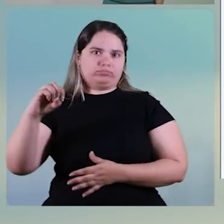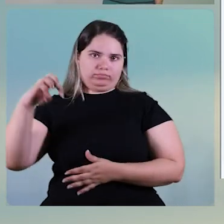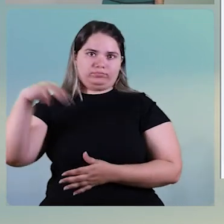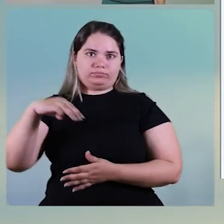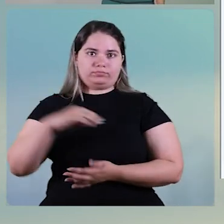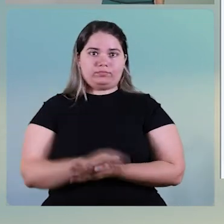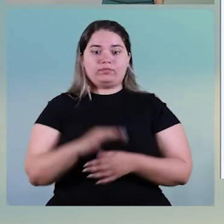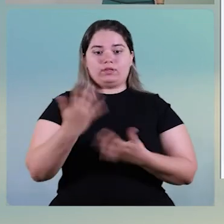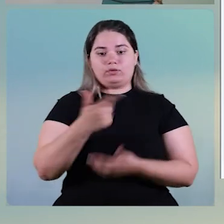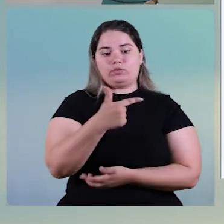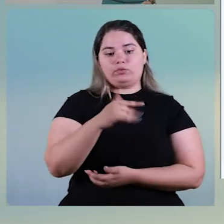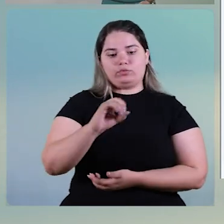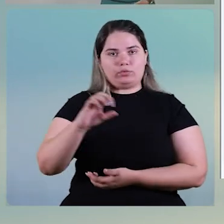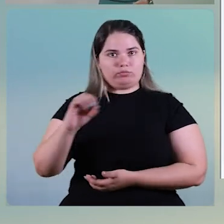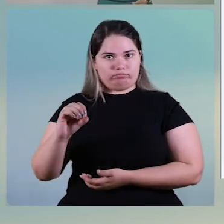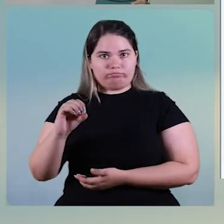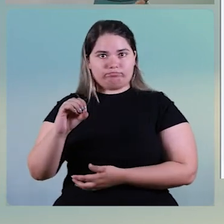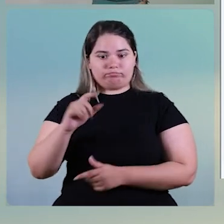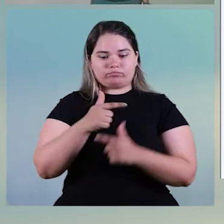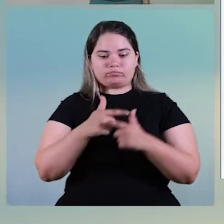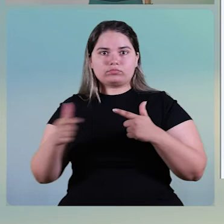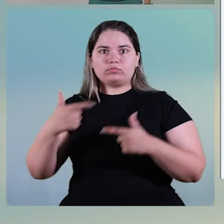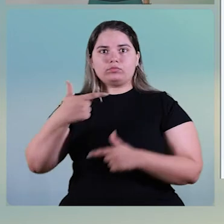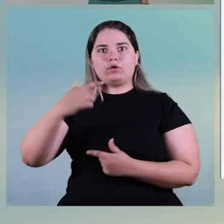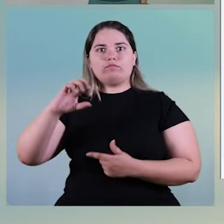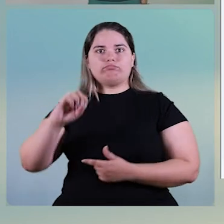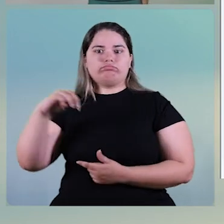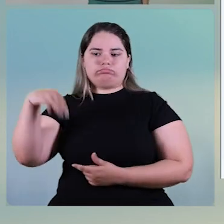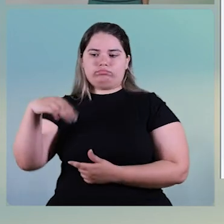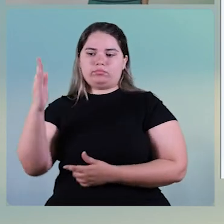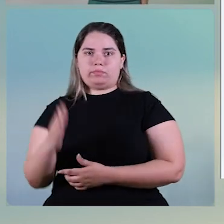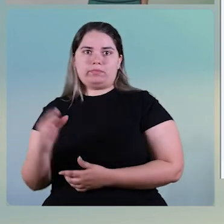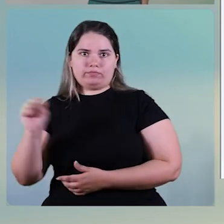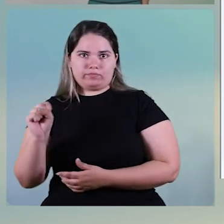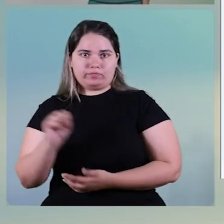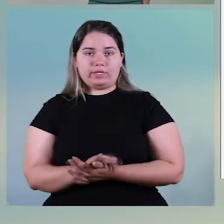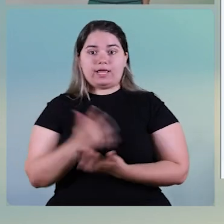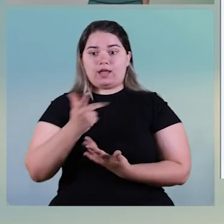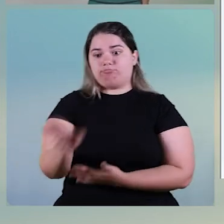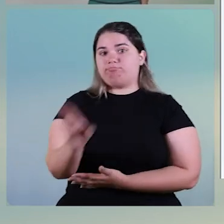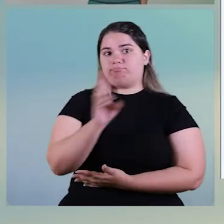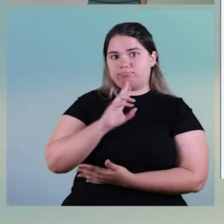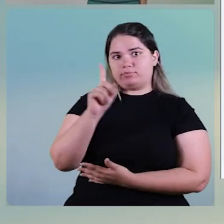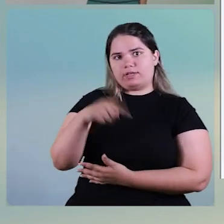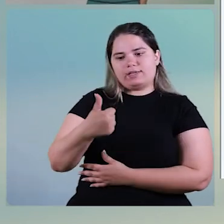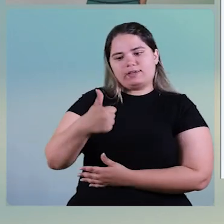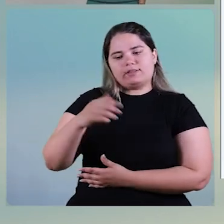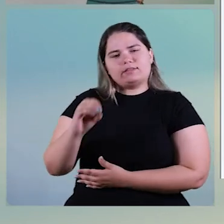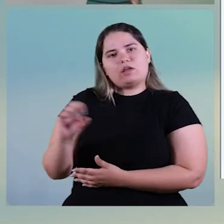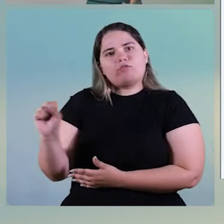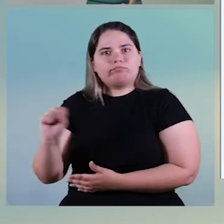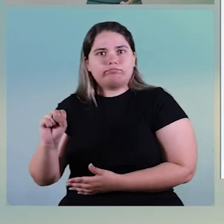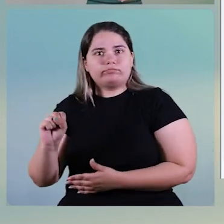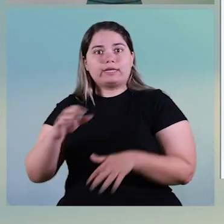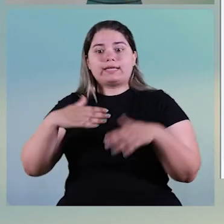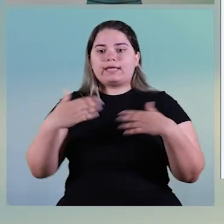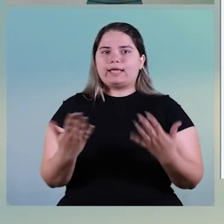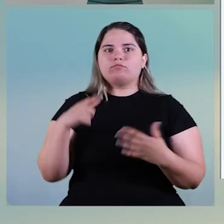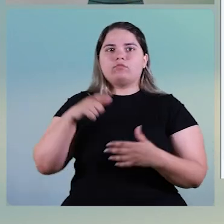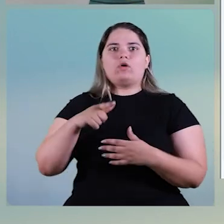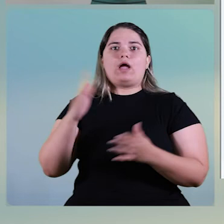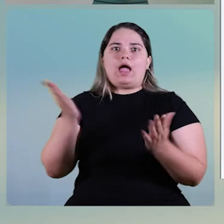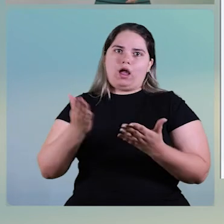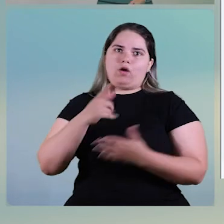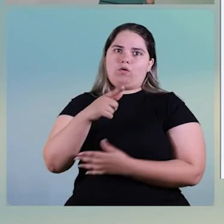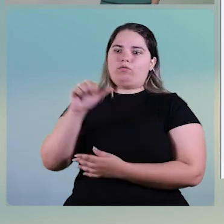desenvolver. Então, é 200 dividido por 20 metros por segundo, que vai dar 10 segundos. Então, o semáforo A agora ele vai